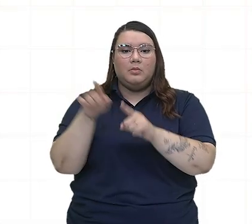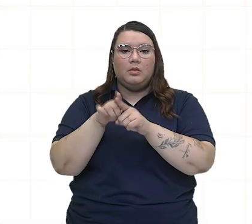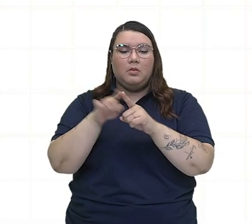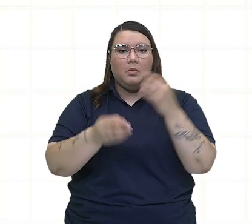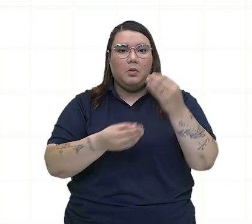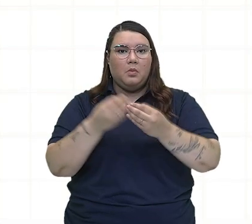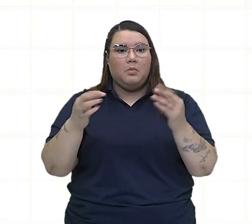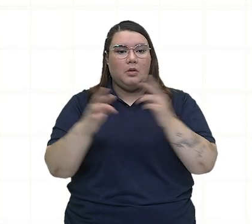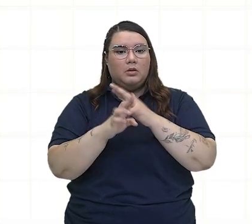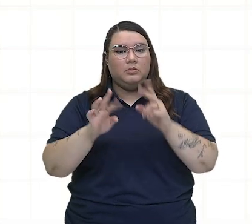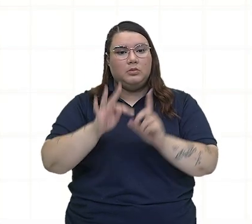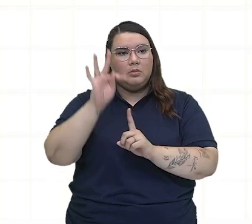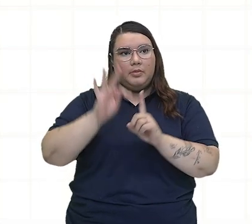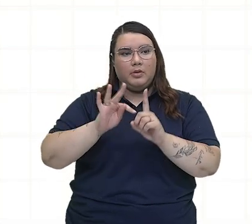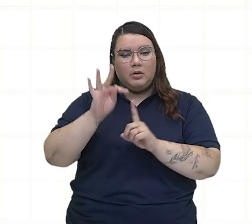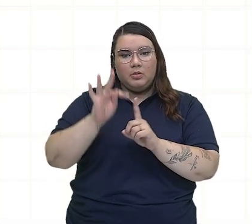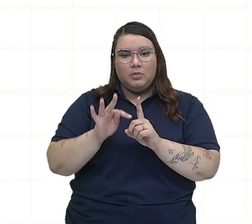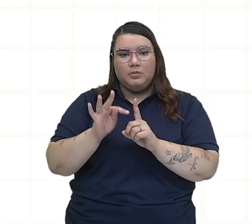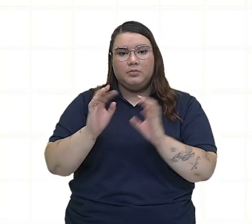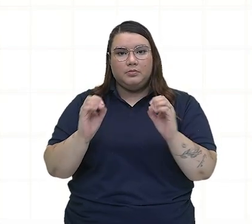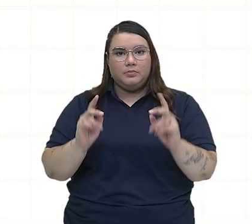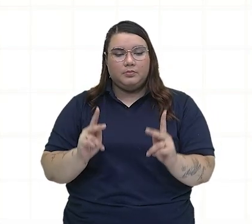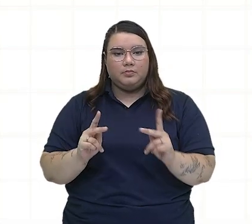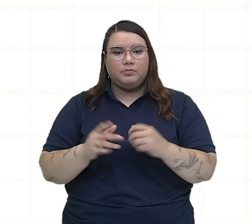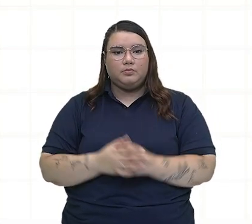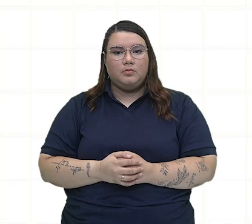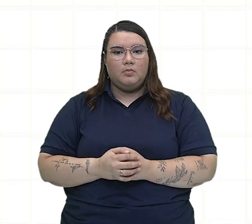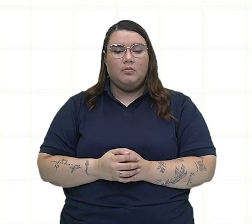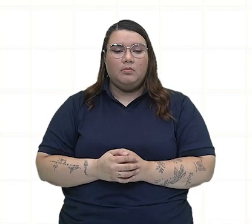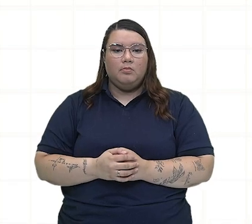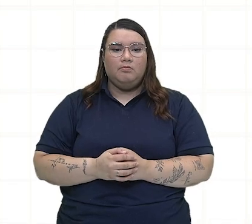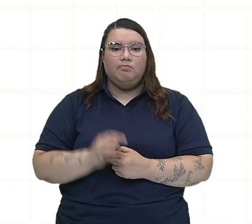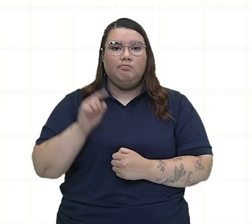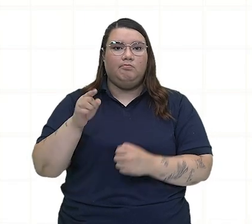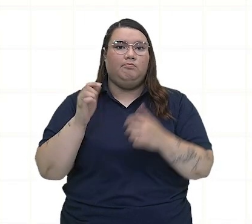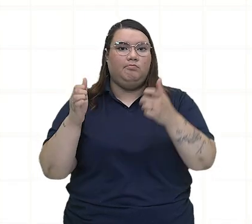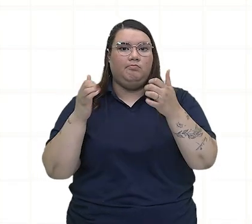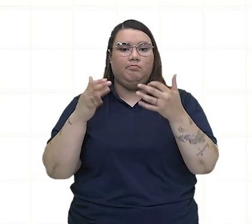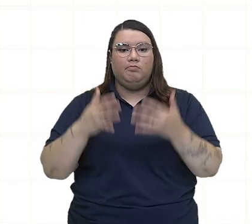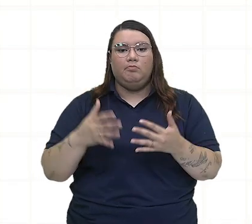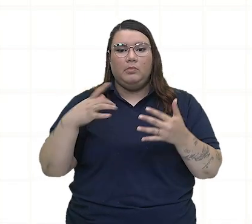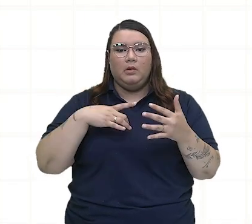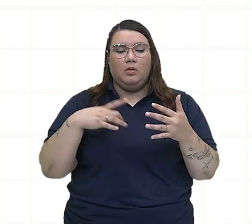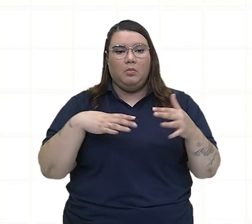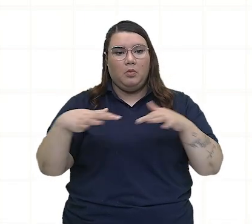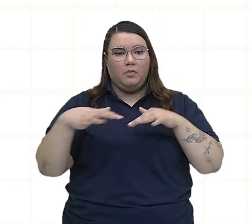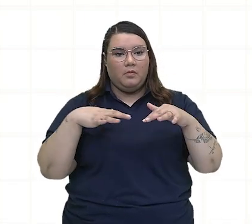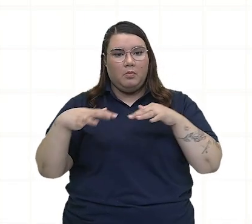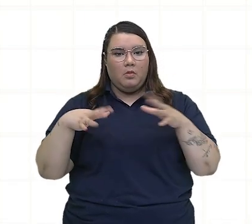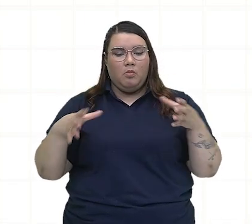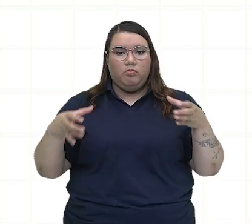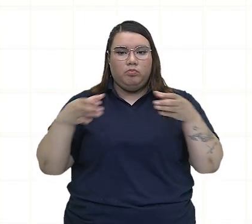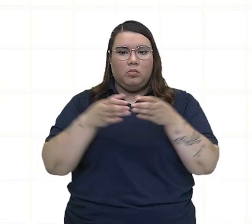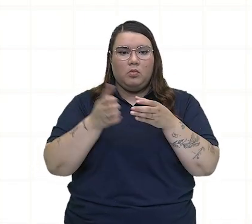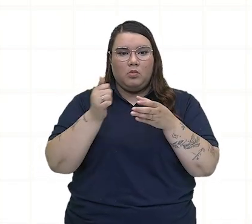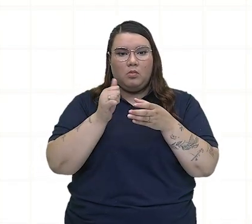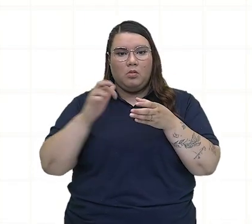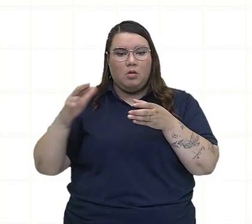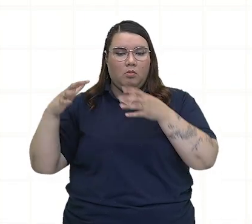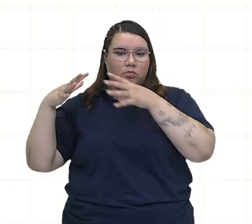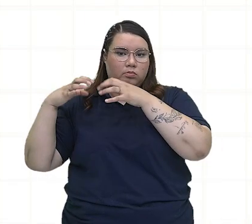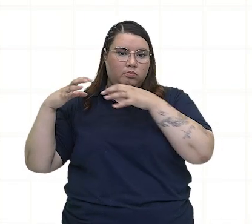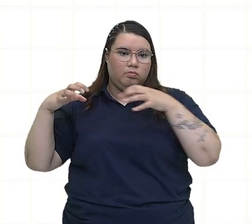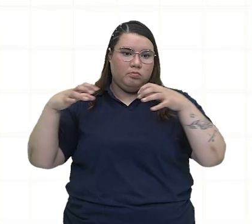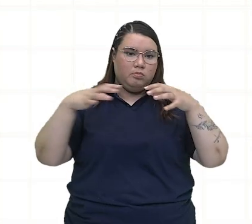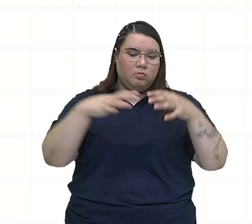condições de temperatura. Tá? Essas massas de ar, elas se movem em grandes blocos de ar pela